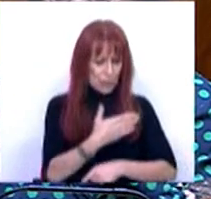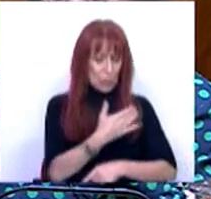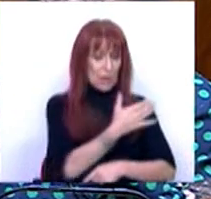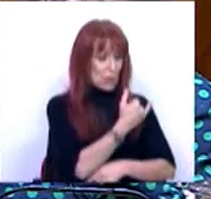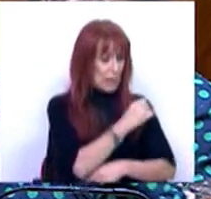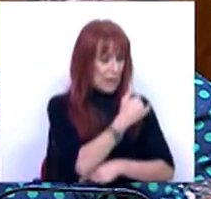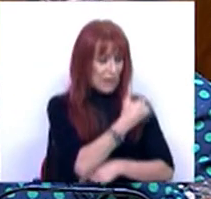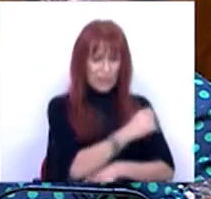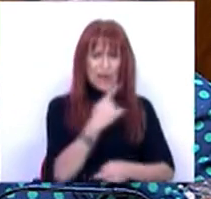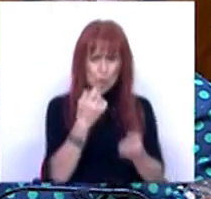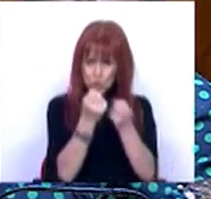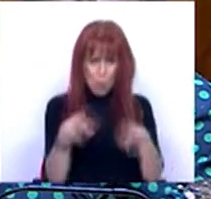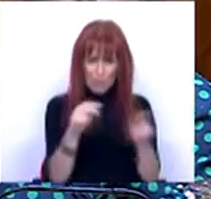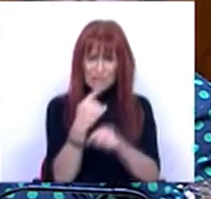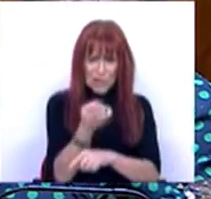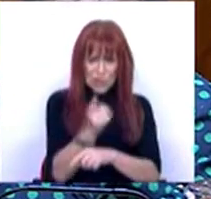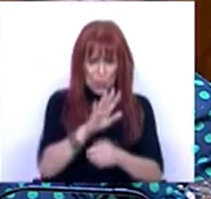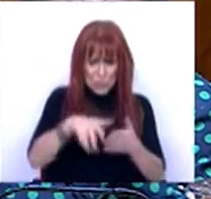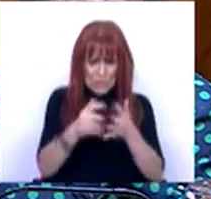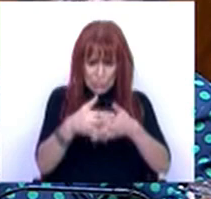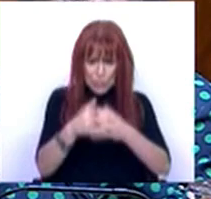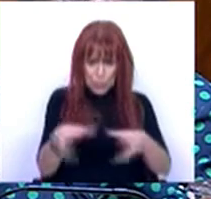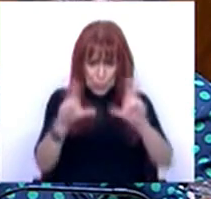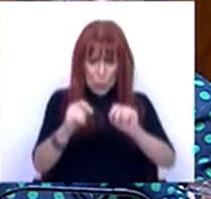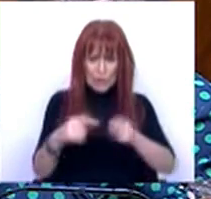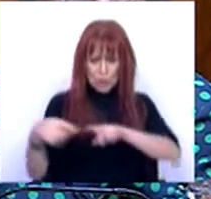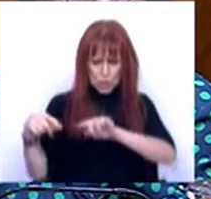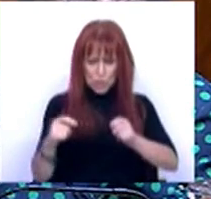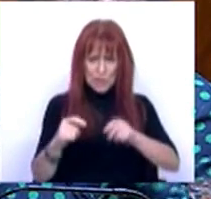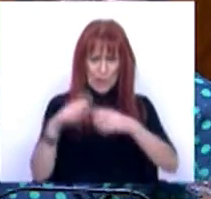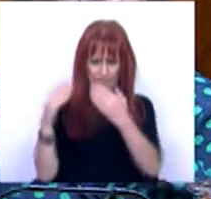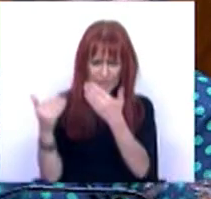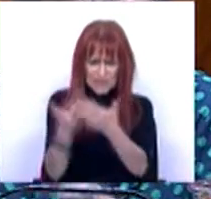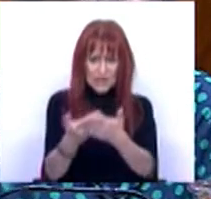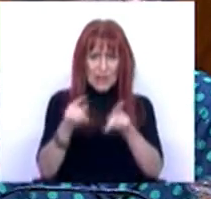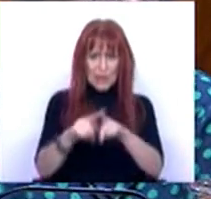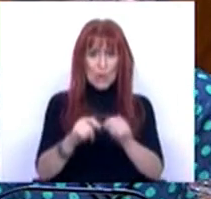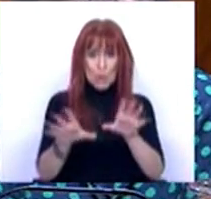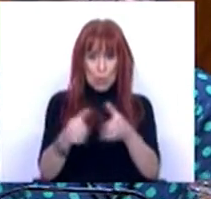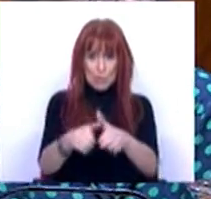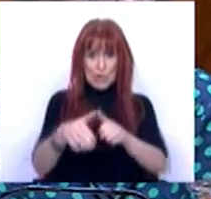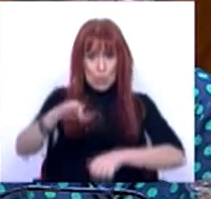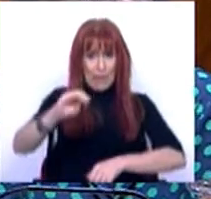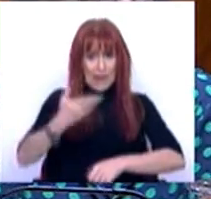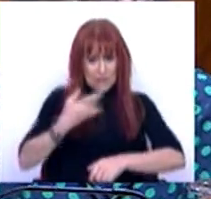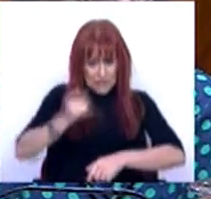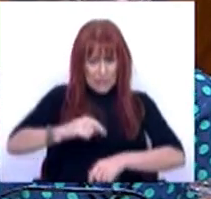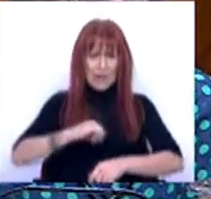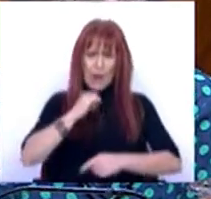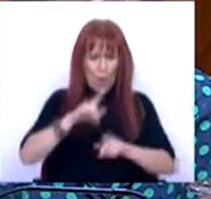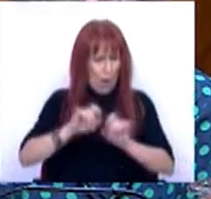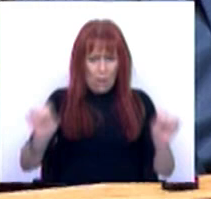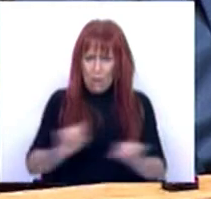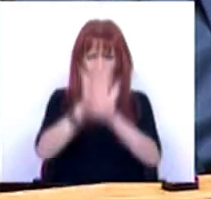20, não está a dar nenhuma novidade. No plano de reestruturação que foi discutido, apresentado inclusivamente ao grupo parlamentar do PSD, sempre foi